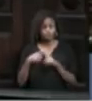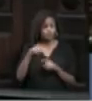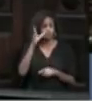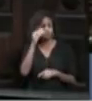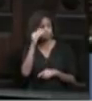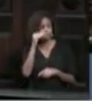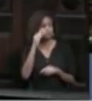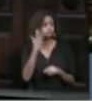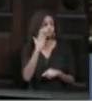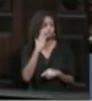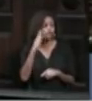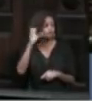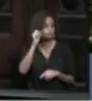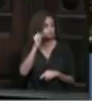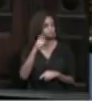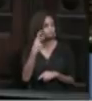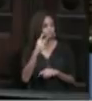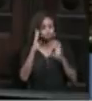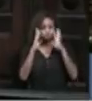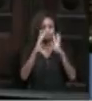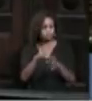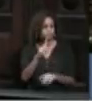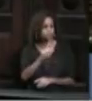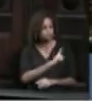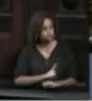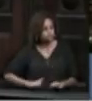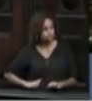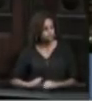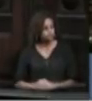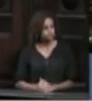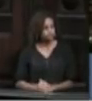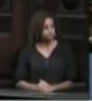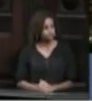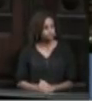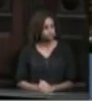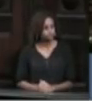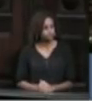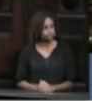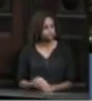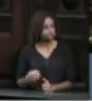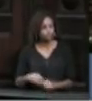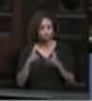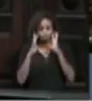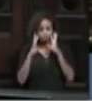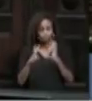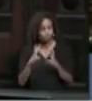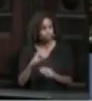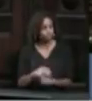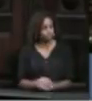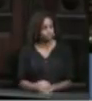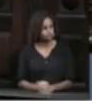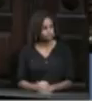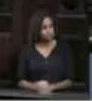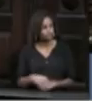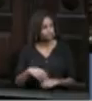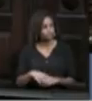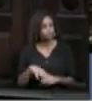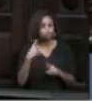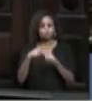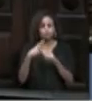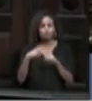curioso para ouvir. Vou atentamente ouvi-los, assim, vou ouvir atentamente. Qual é a razão